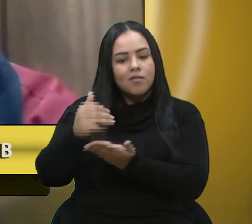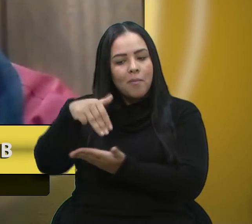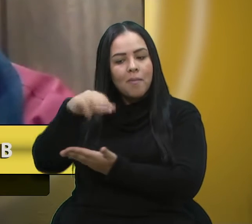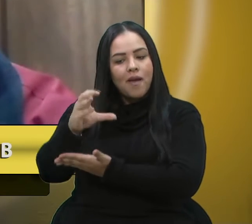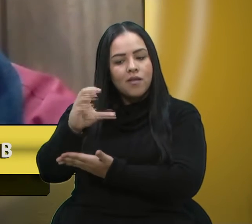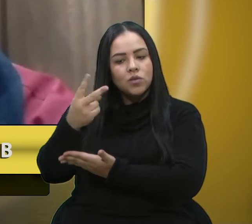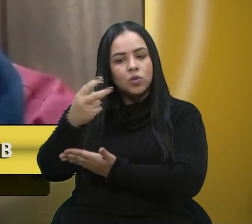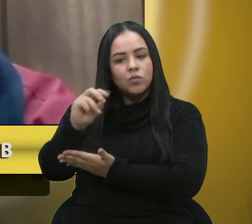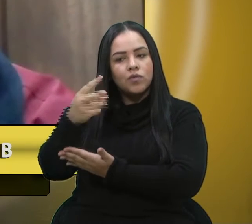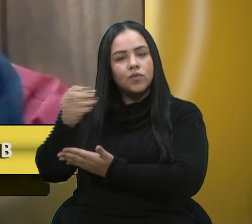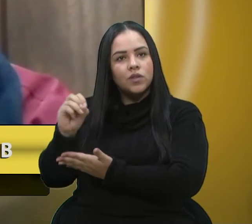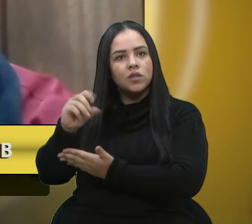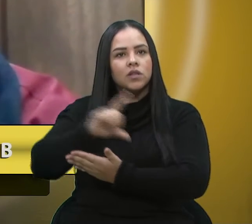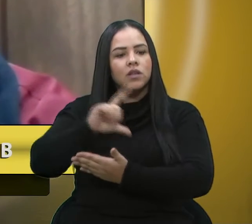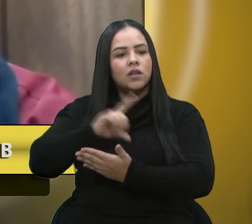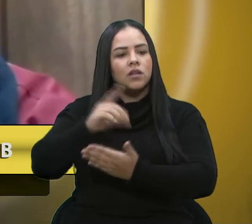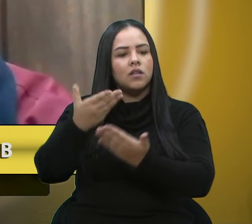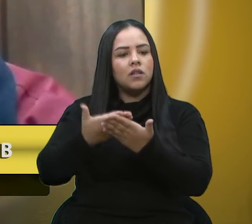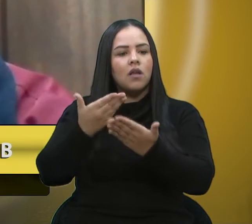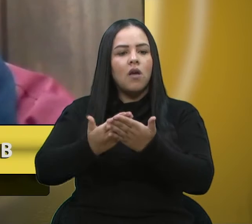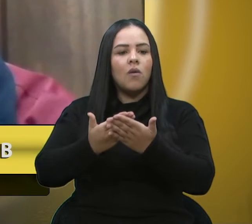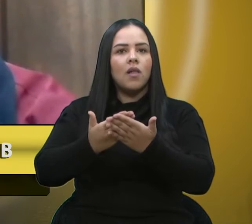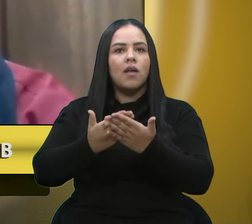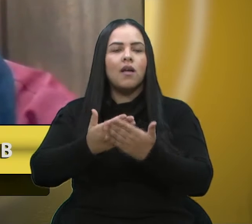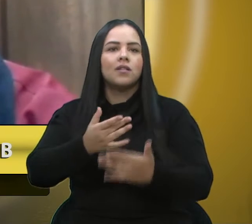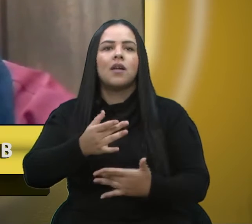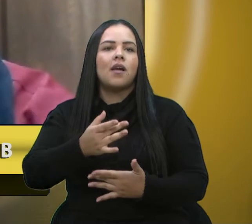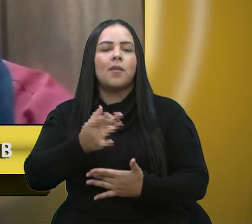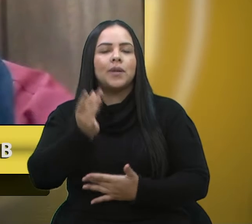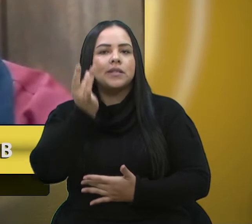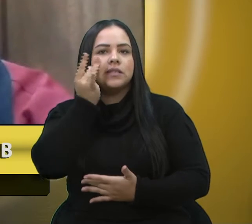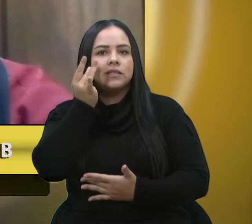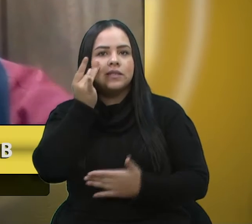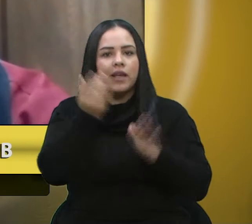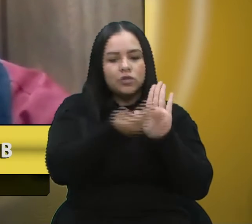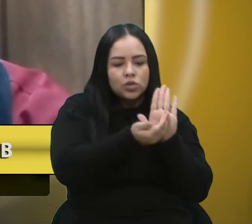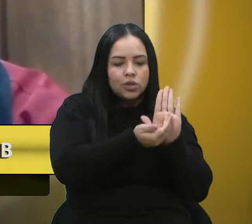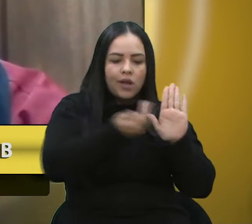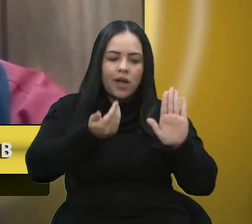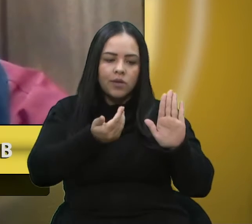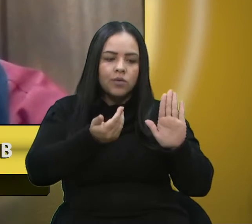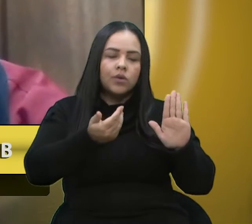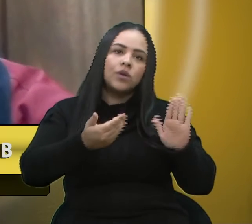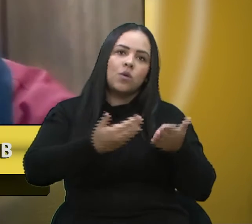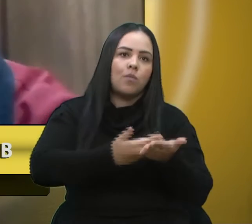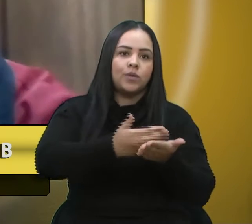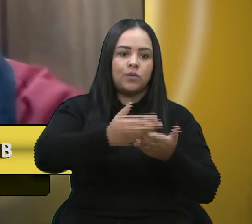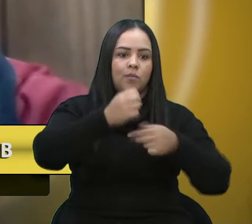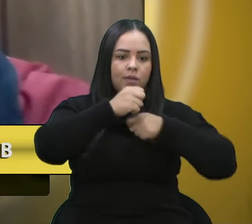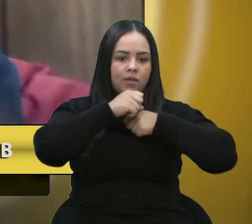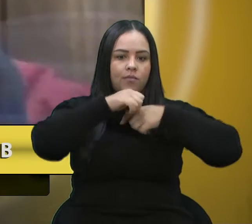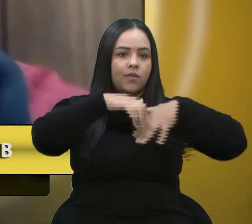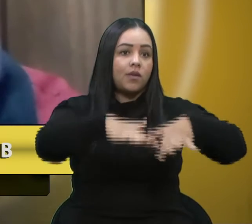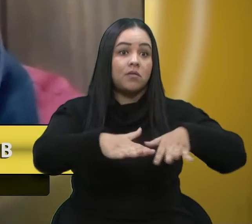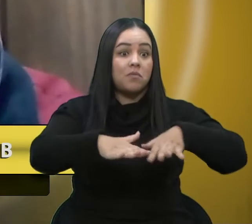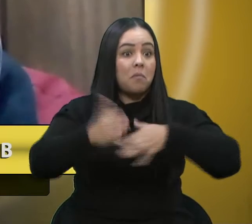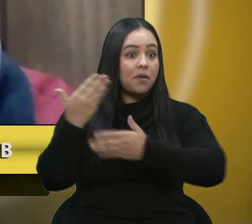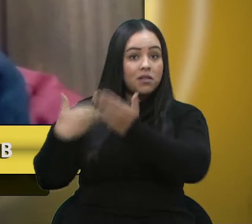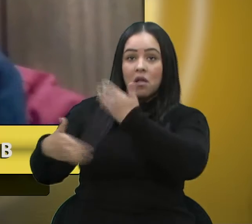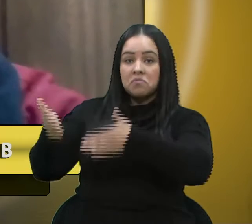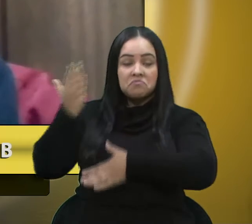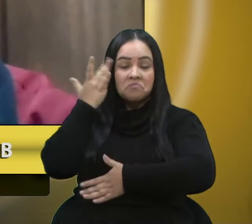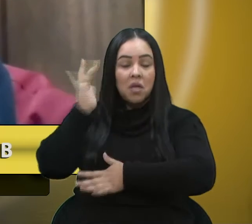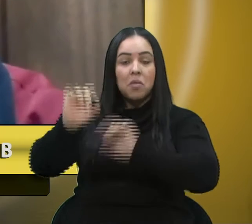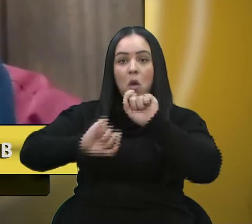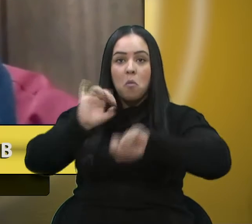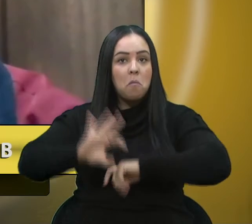2020, com as aulas presenciais sendo suspensas, né, e adotando restrições com relação à pandemia. Naquele momento ninguém sabia o que ia acontecer, como